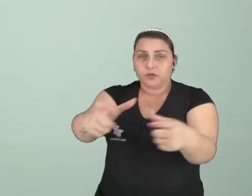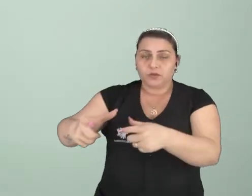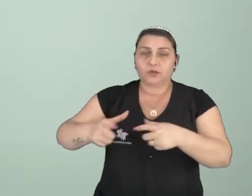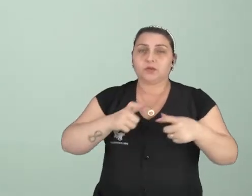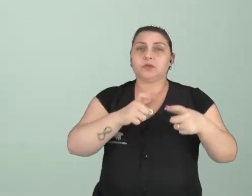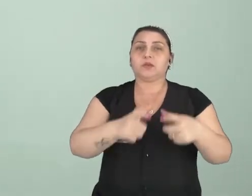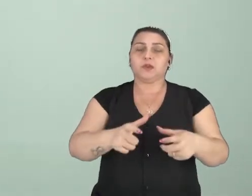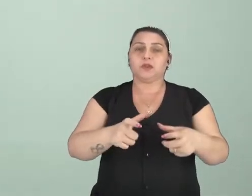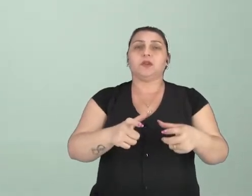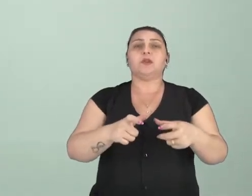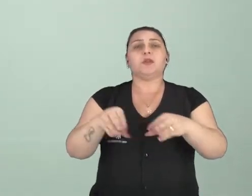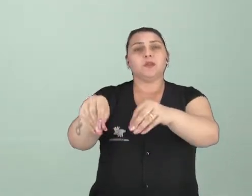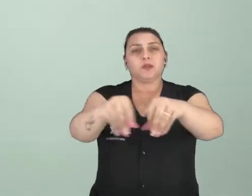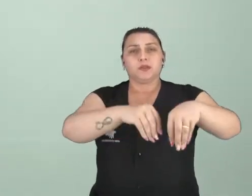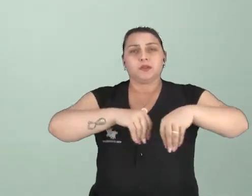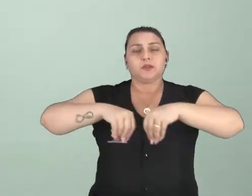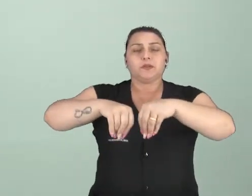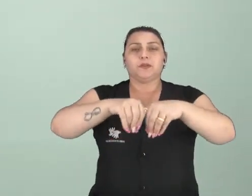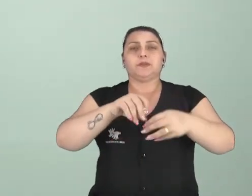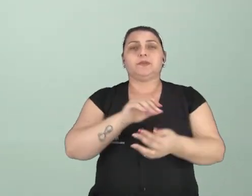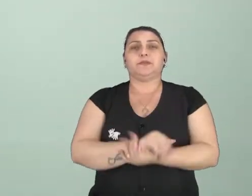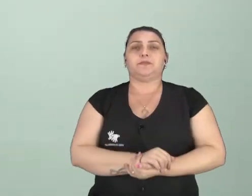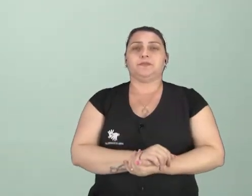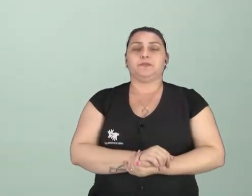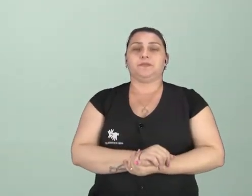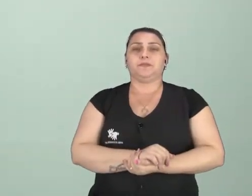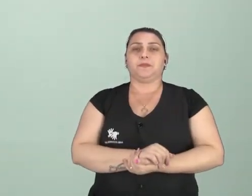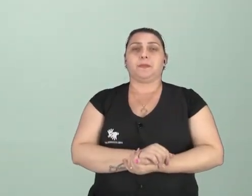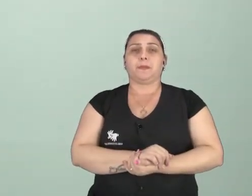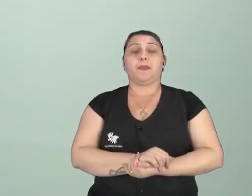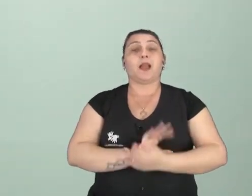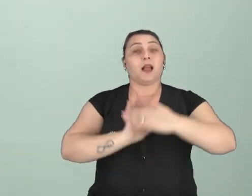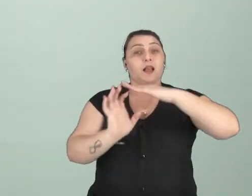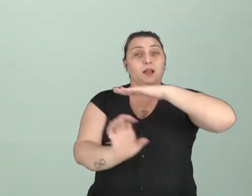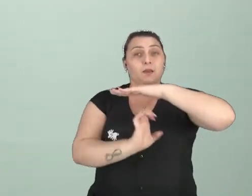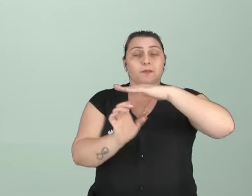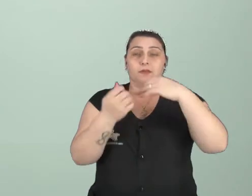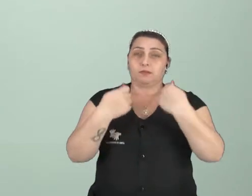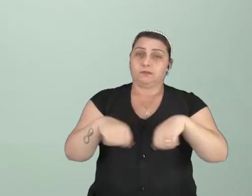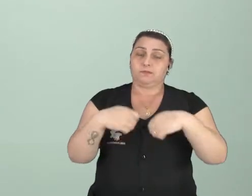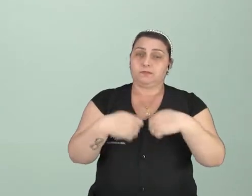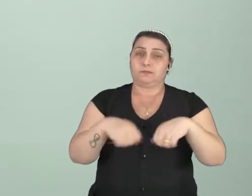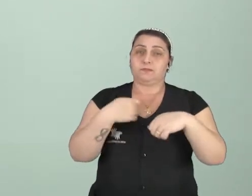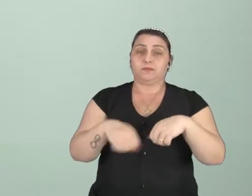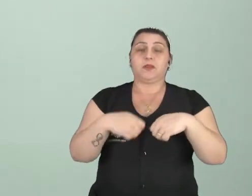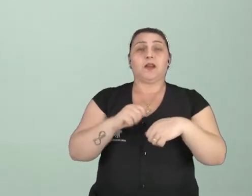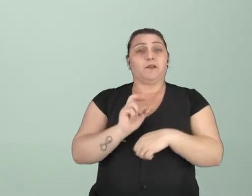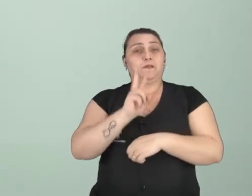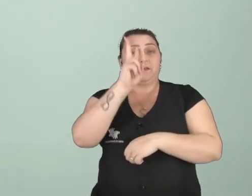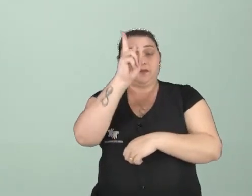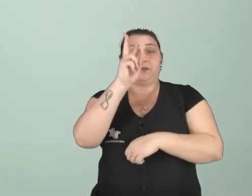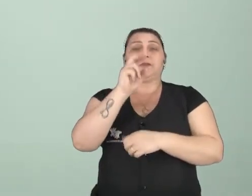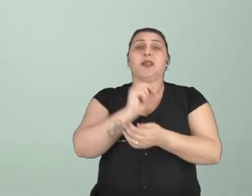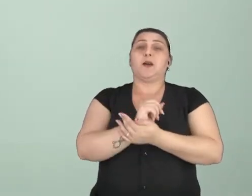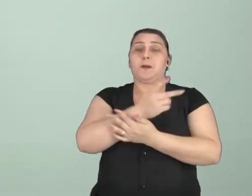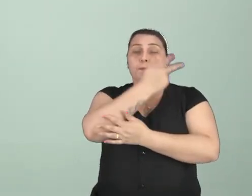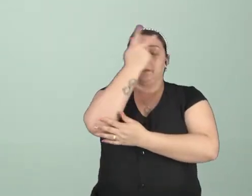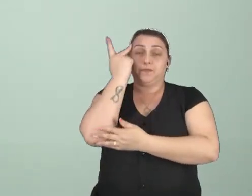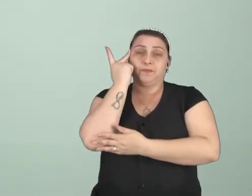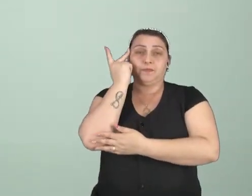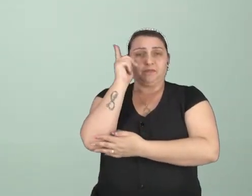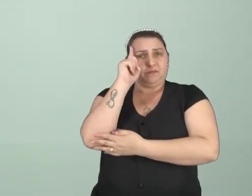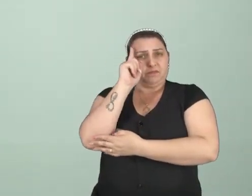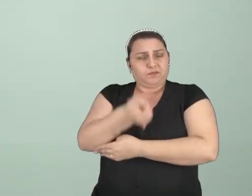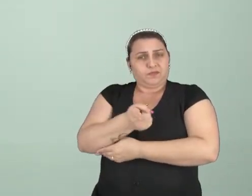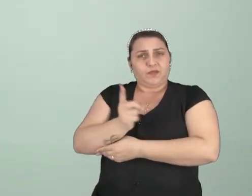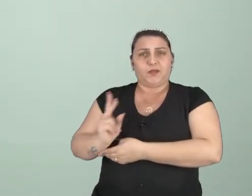espaço daqueles territórios, o comércio ele precisa ter uma centralização, certo? Precisa de alguém que